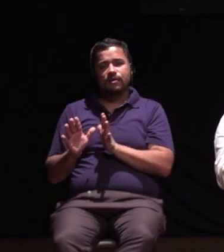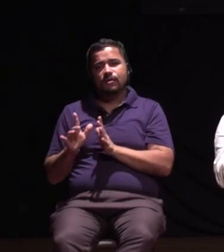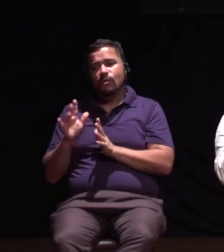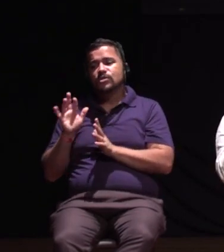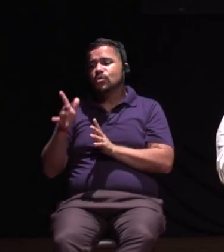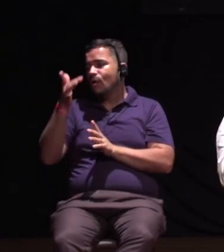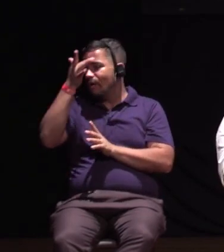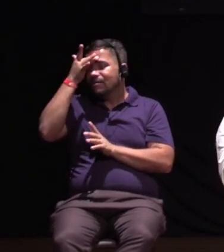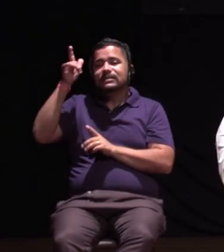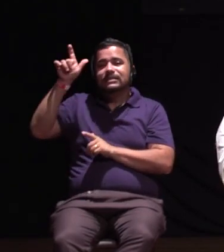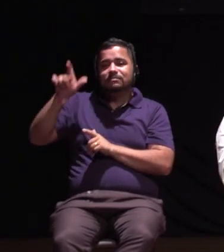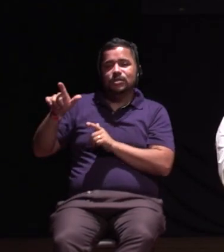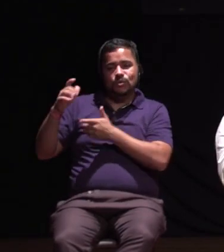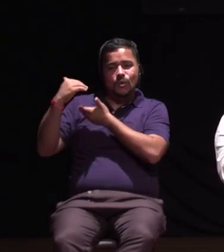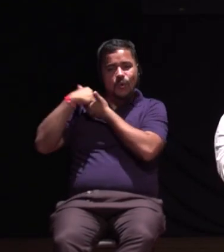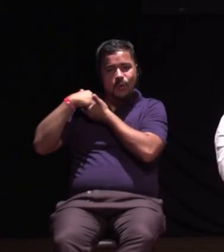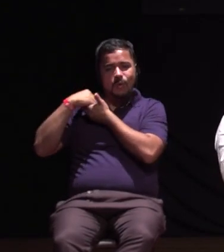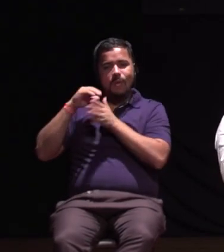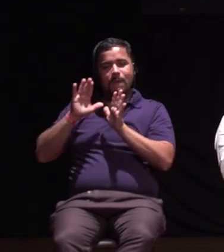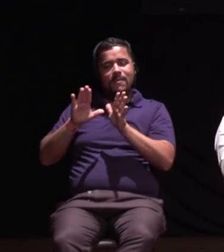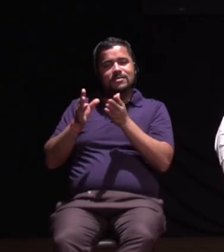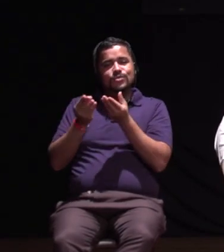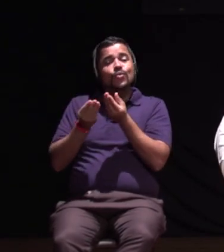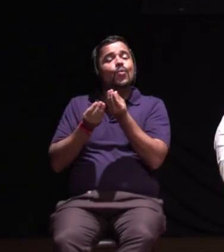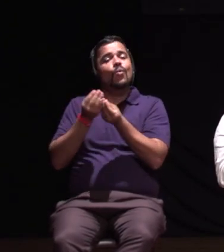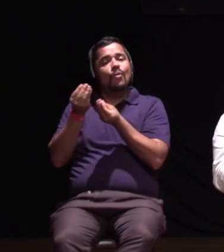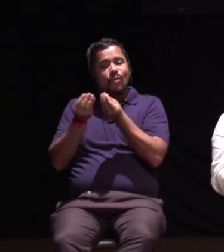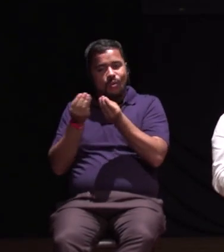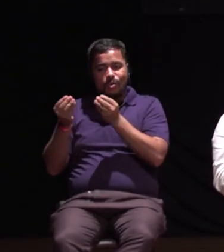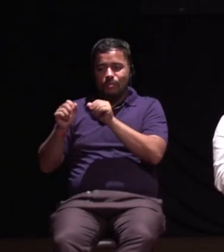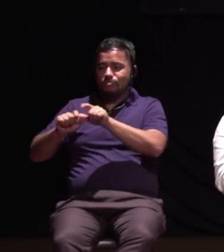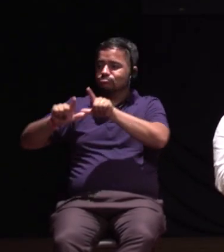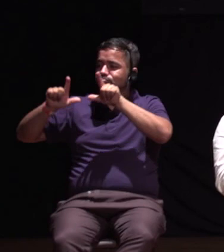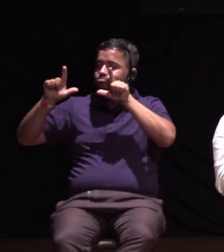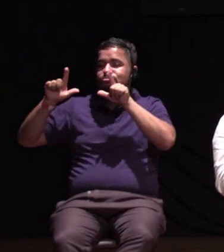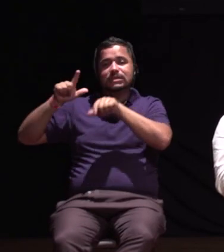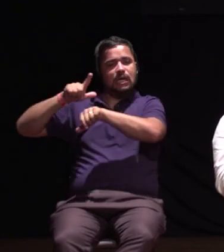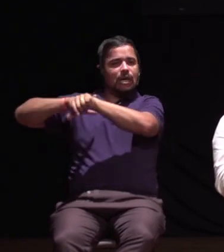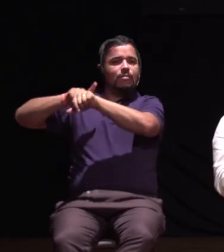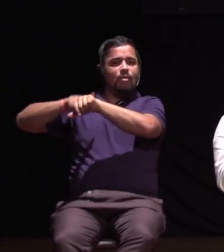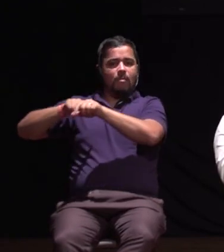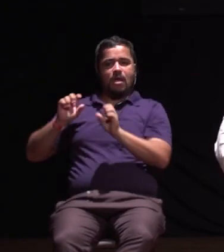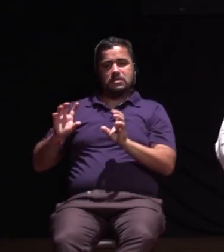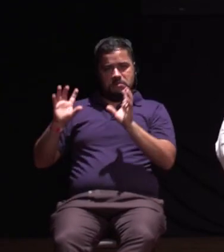the people and afford to have the people? That's interesting.